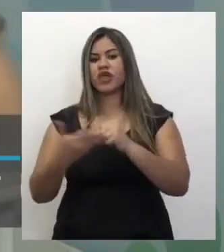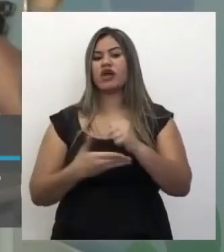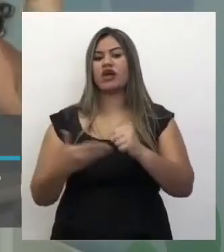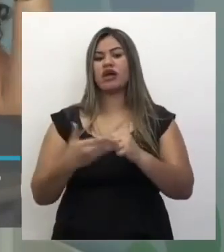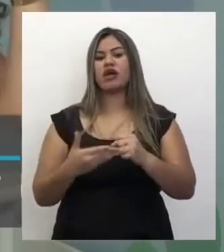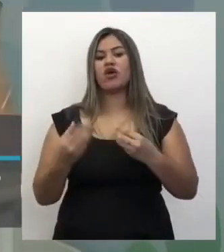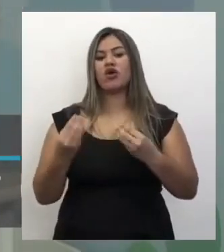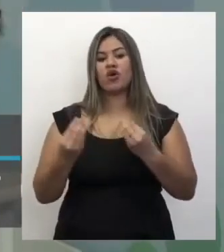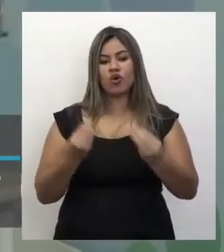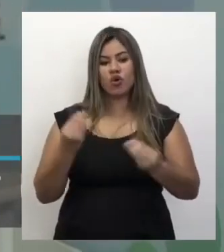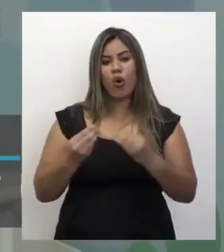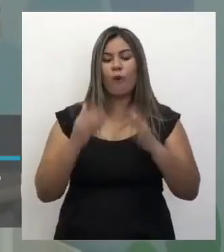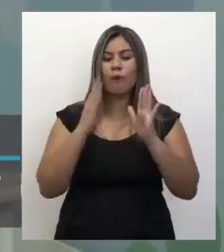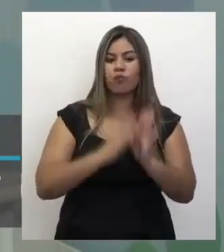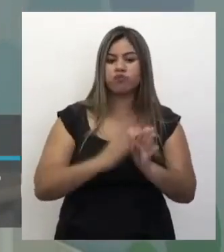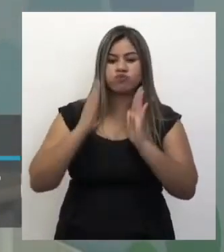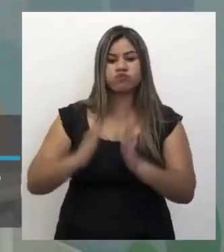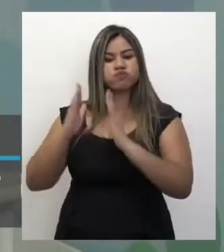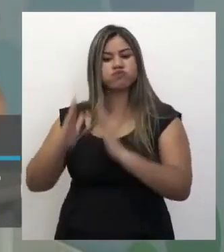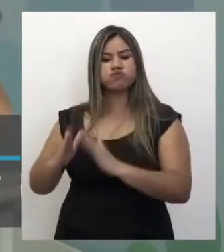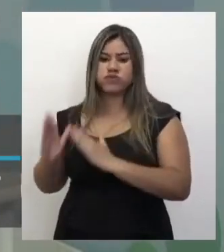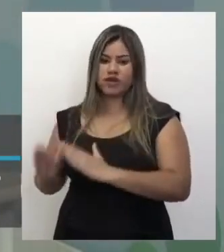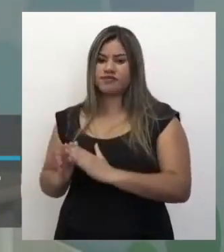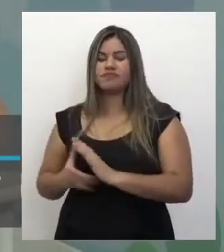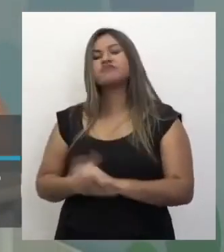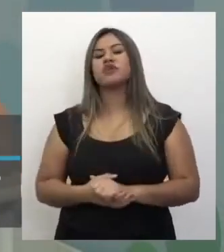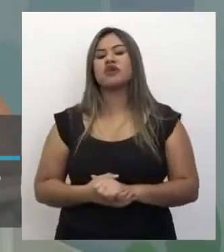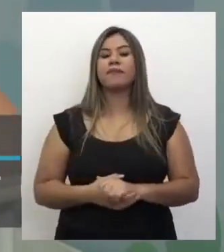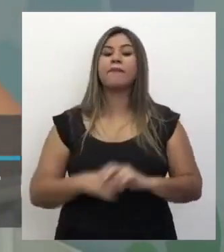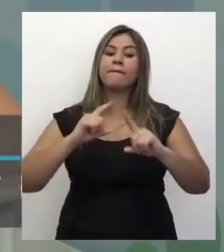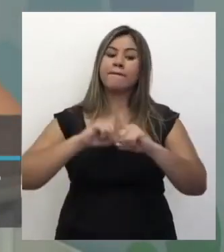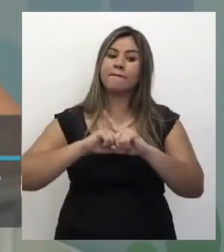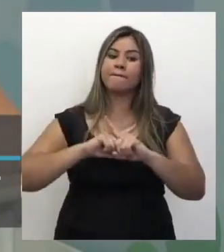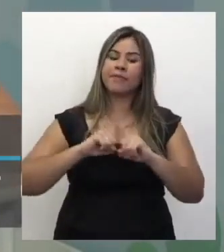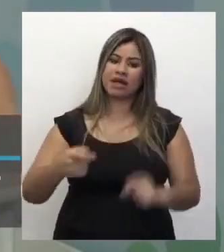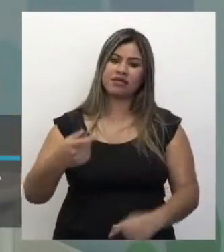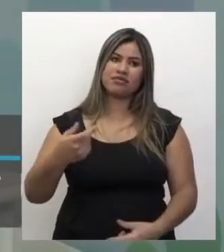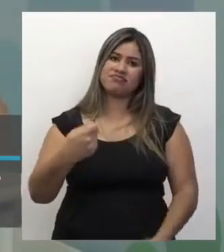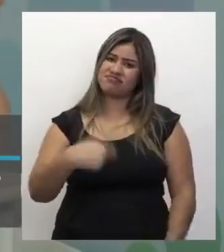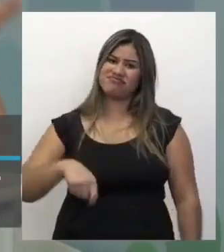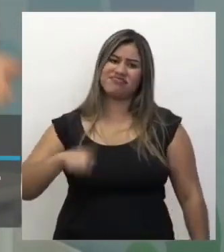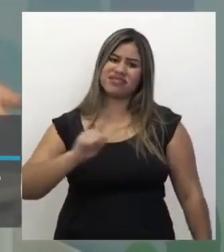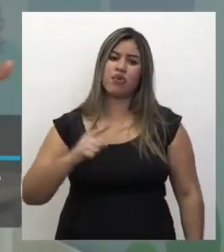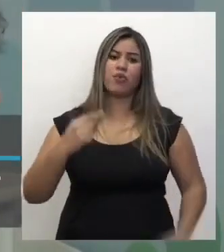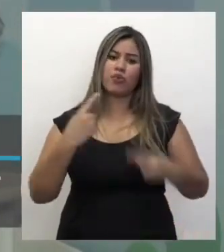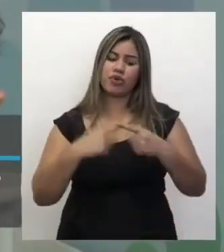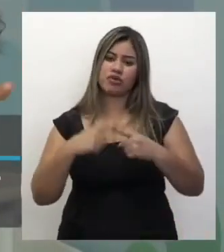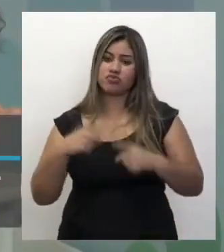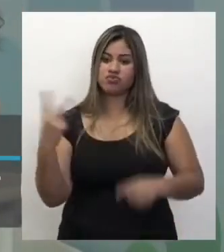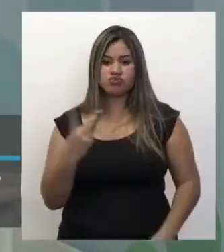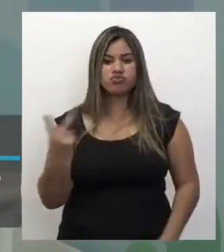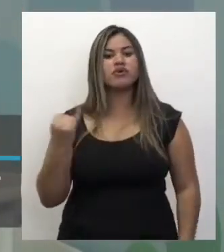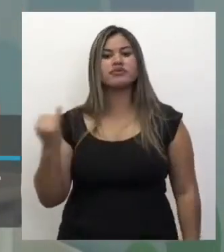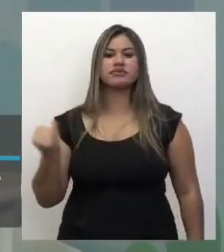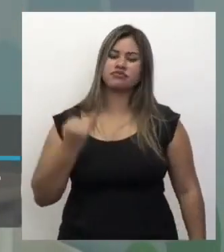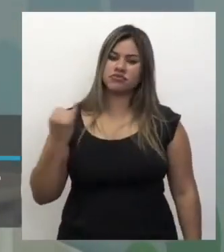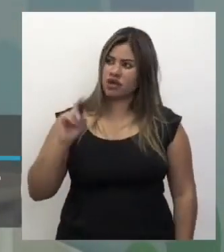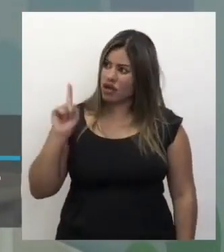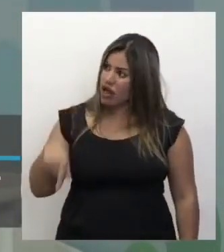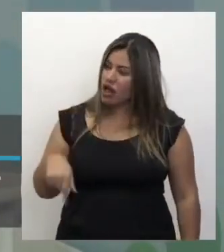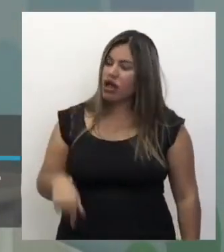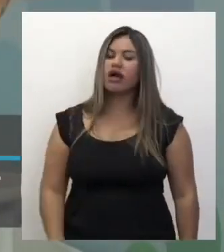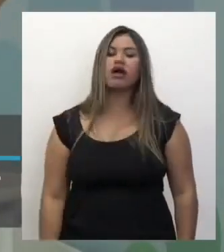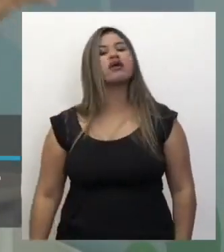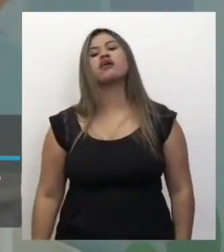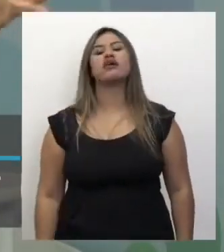norma padrão veio para organizar, não é? Mas não deveria acontecer, porque ambas devem ser valorizadas, não é, ideia?